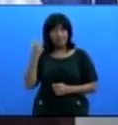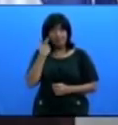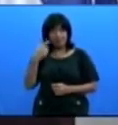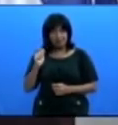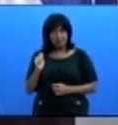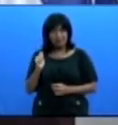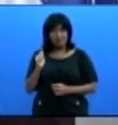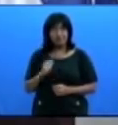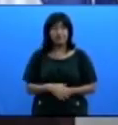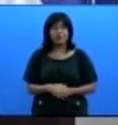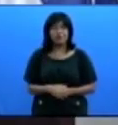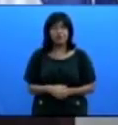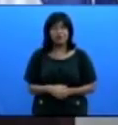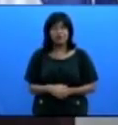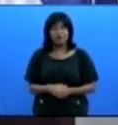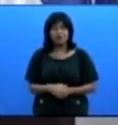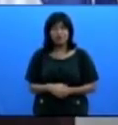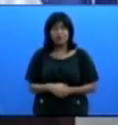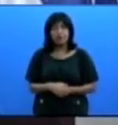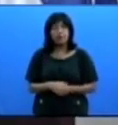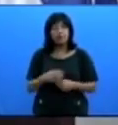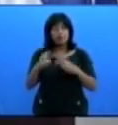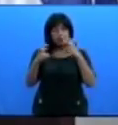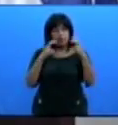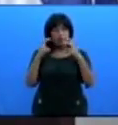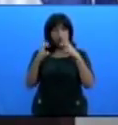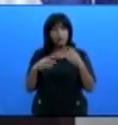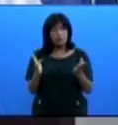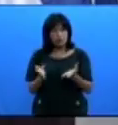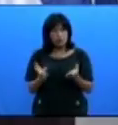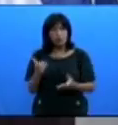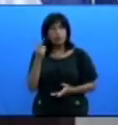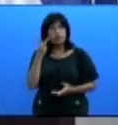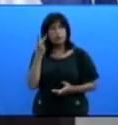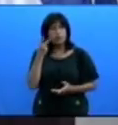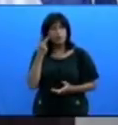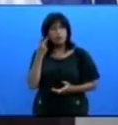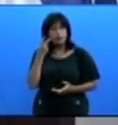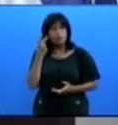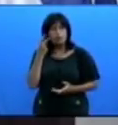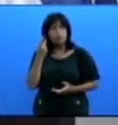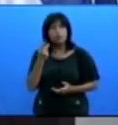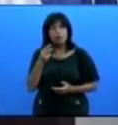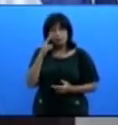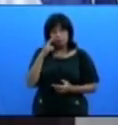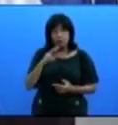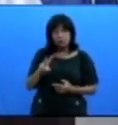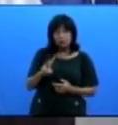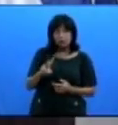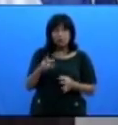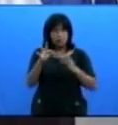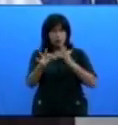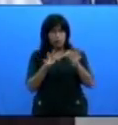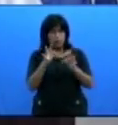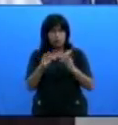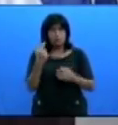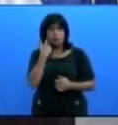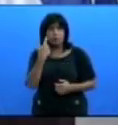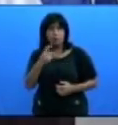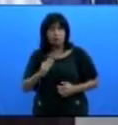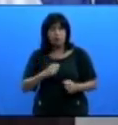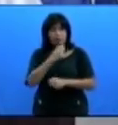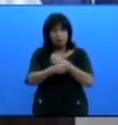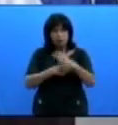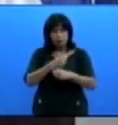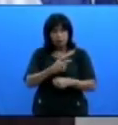www.câmaraaracatuba.com.br. Durante esta sessão, os vereadores apreciam o orçamento municipal para o ano de